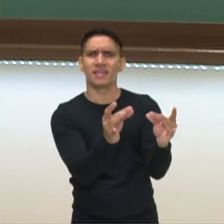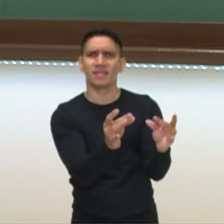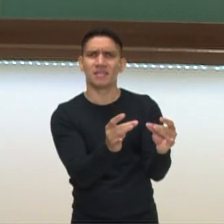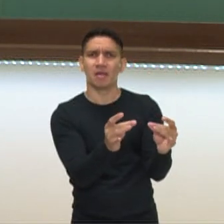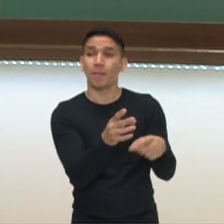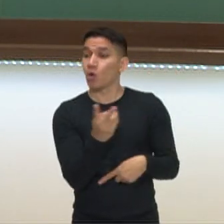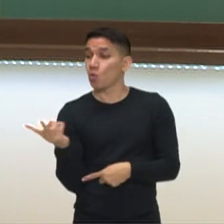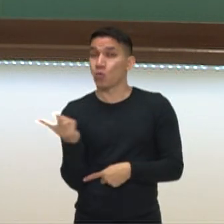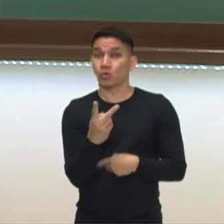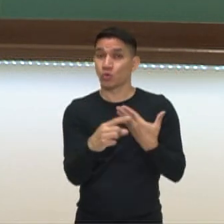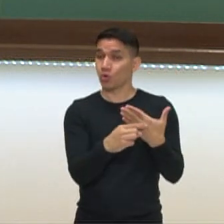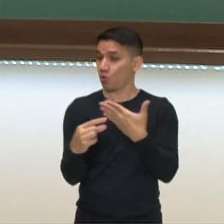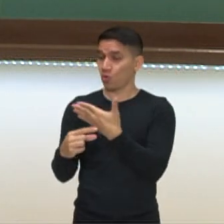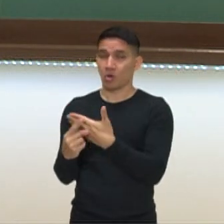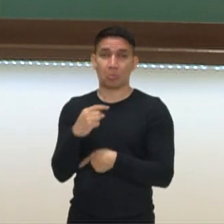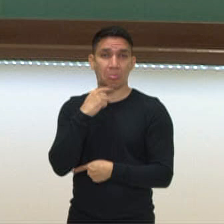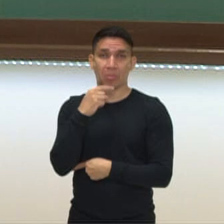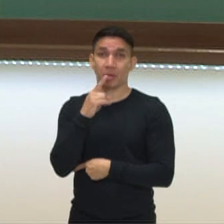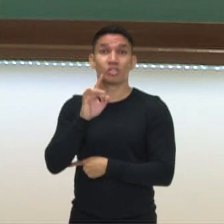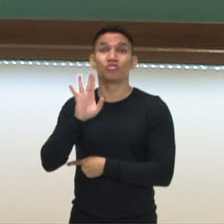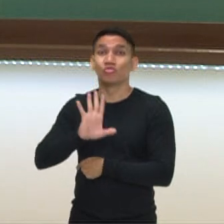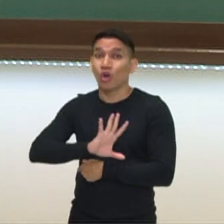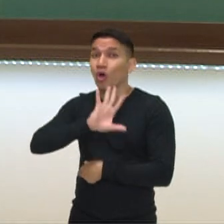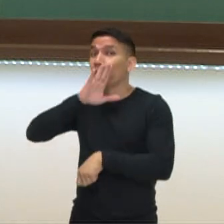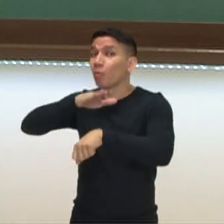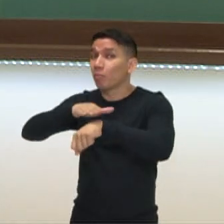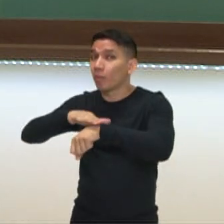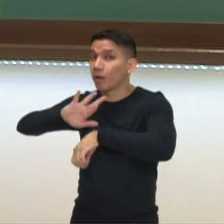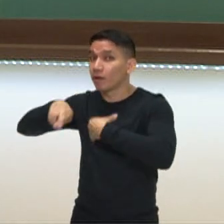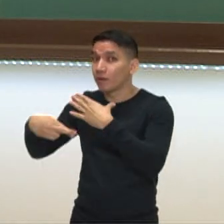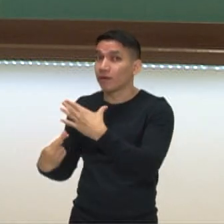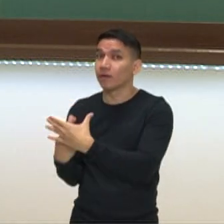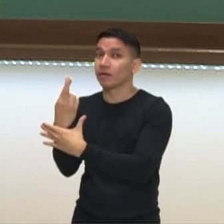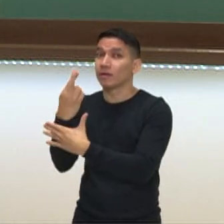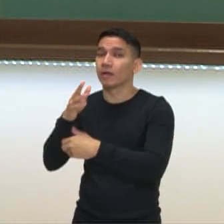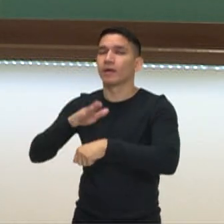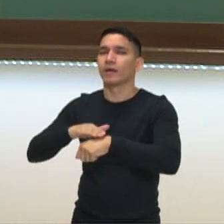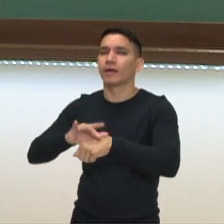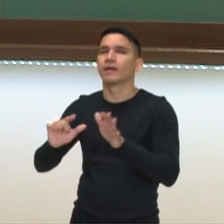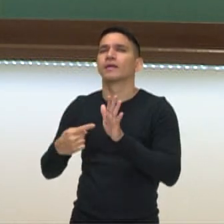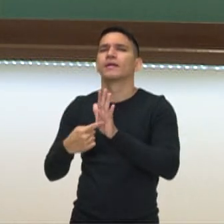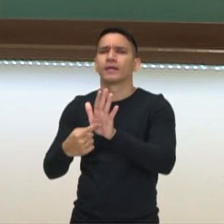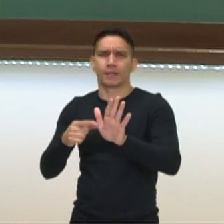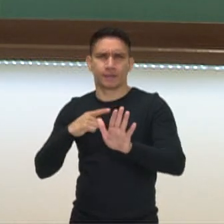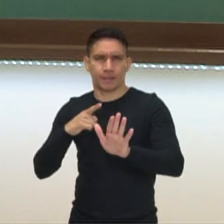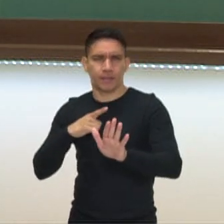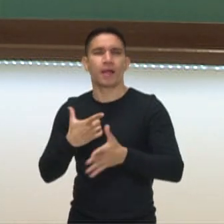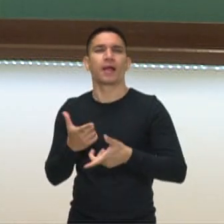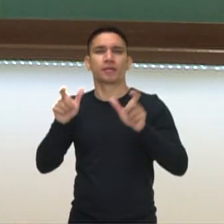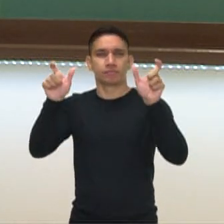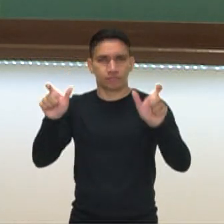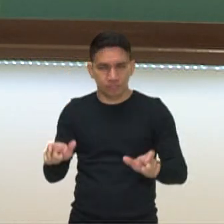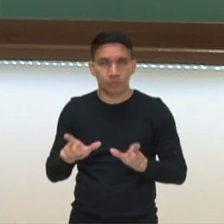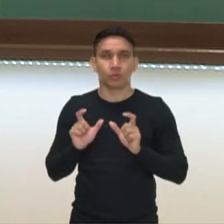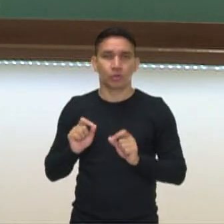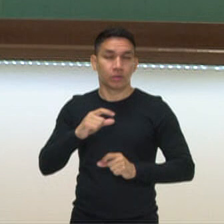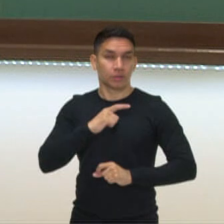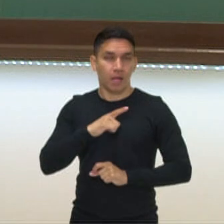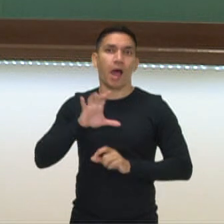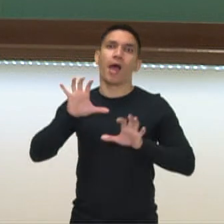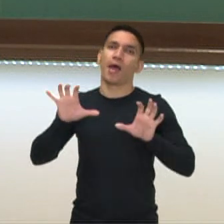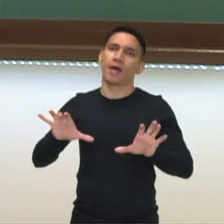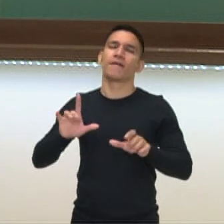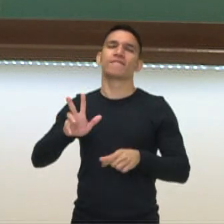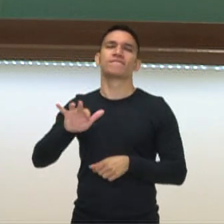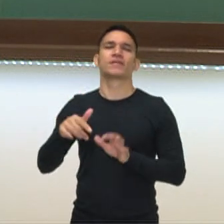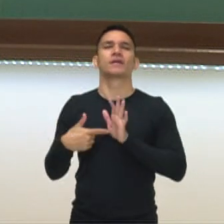foram reconhecidos. Lá no Renascimento, quando a gente for ver a figura do teatro elisabetano, que é exatamente William Shakespeare, lá sim eles